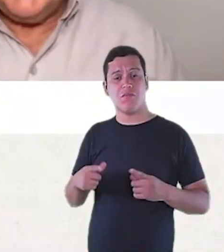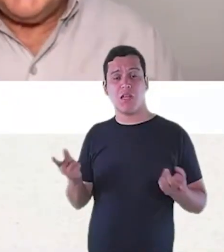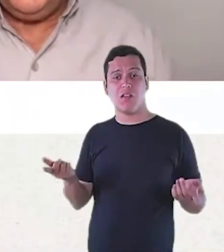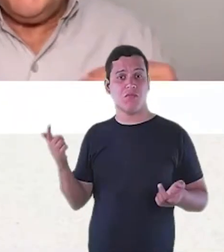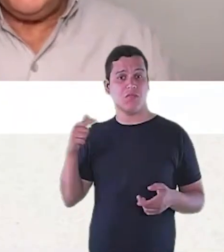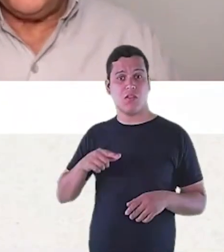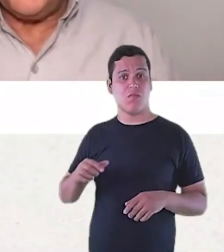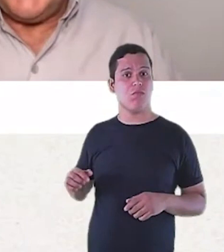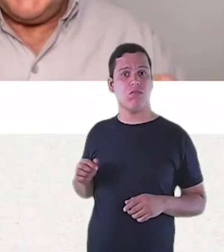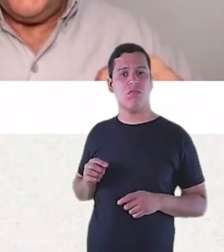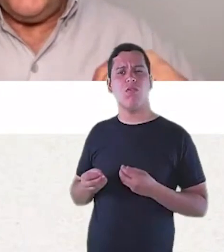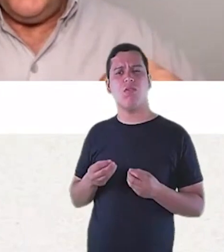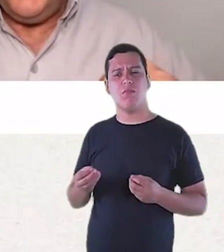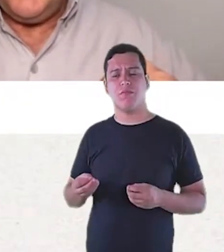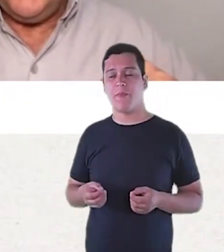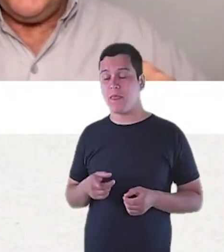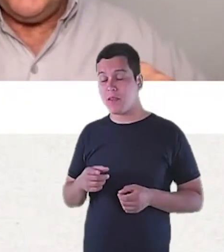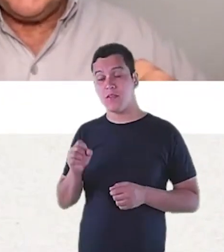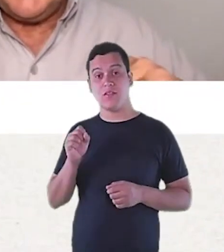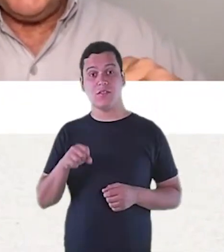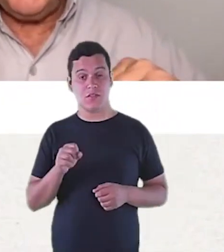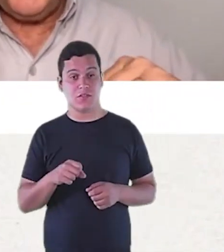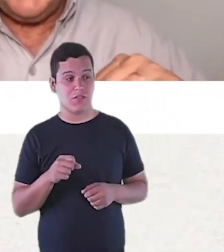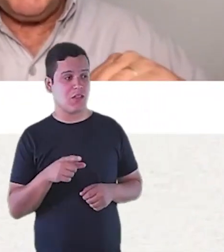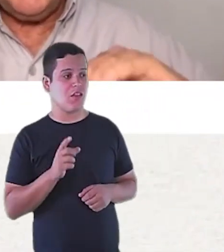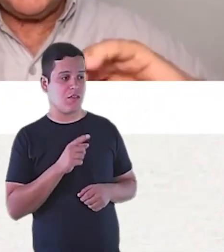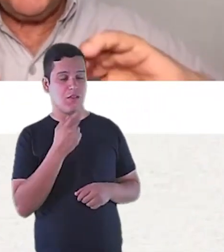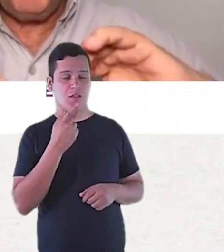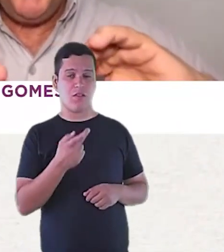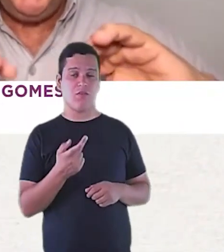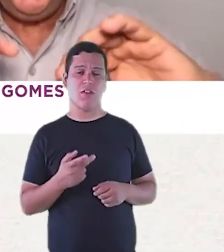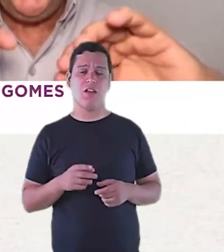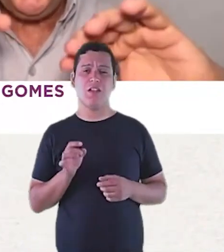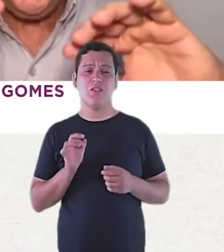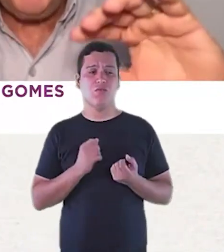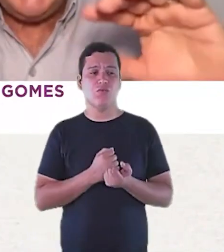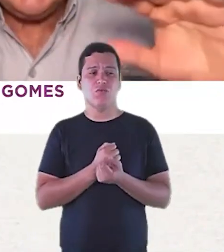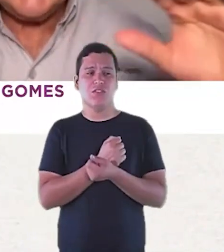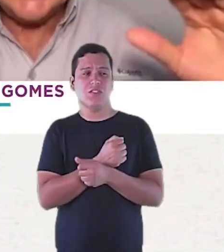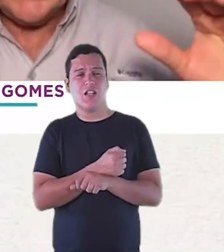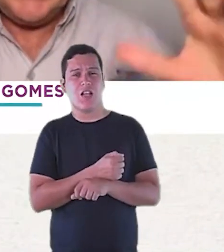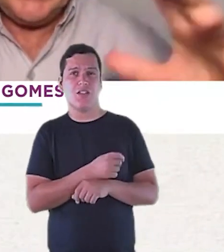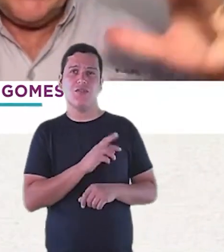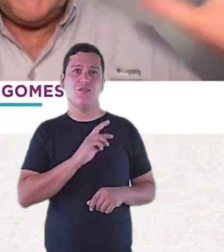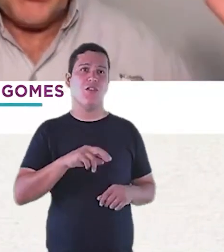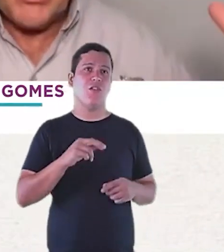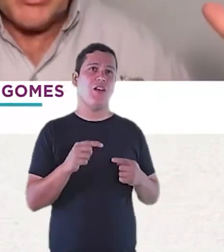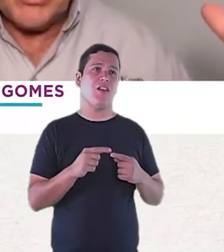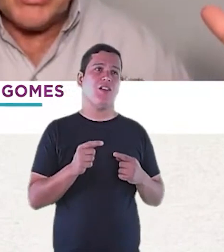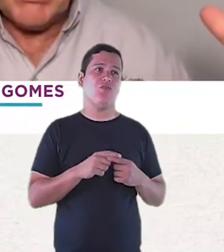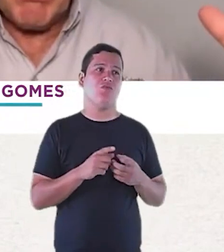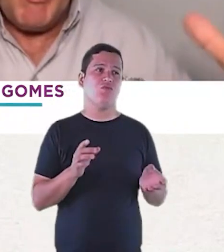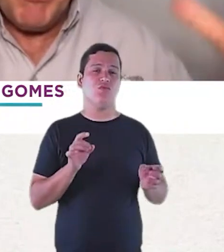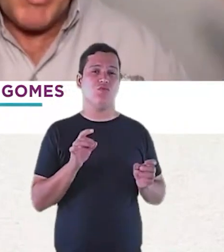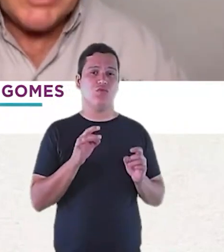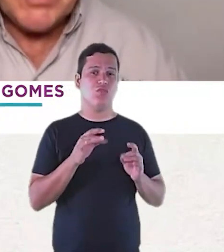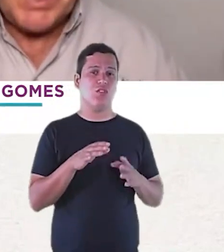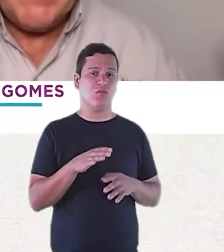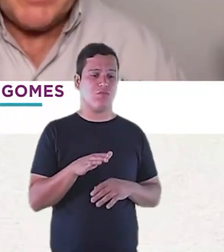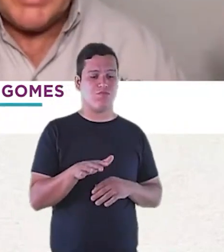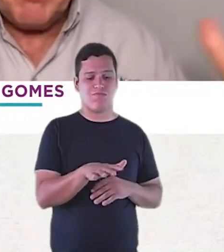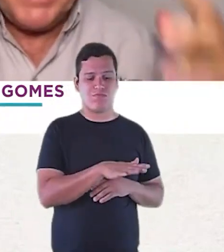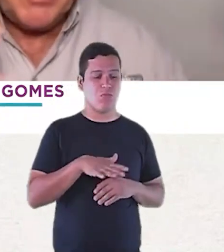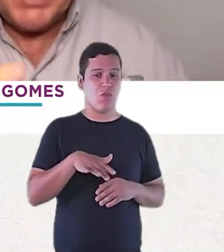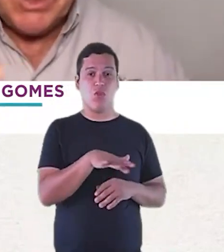Exatamente, isso é que eu insisto, né? O escravismo não era uma coisa tão monocromática, sem querer fazer um jogo bobo